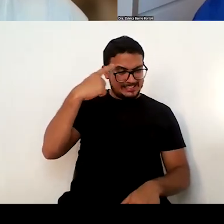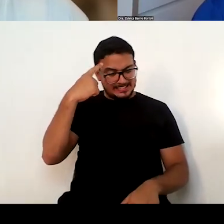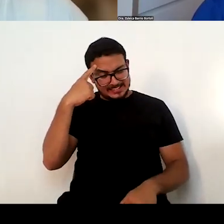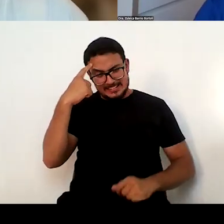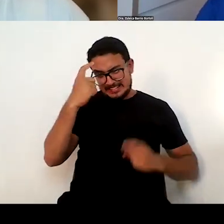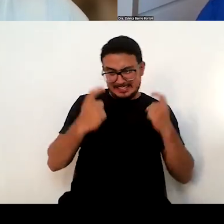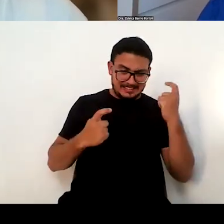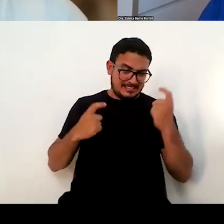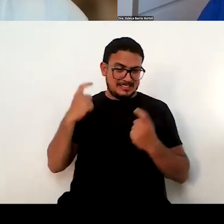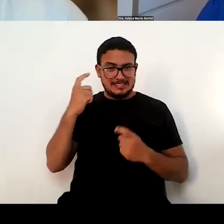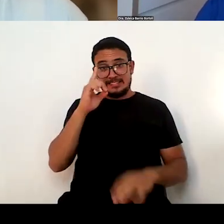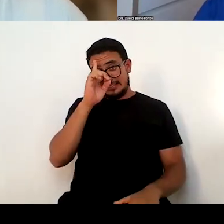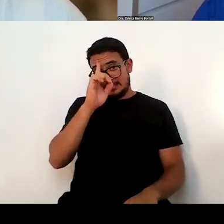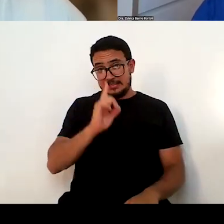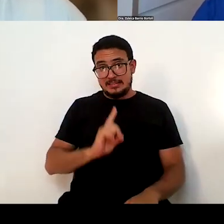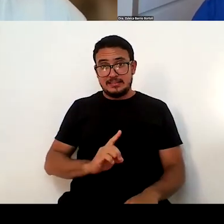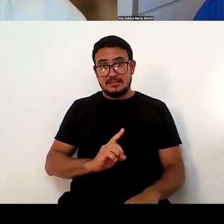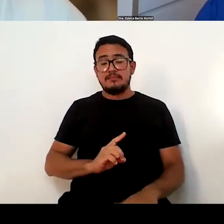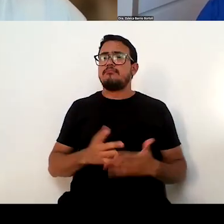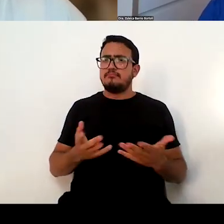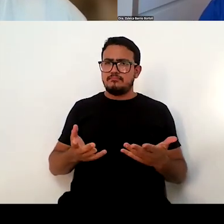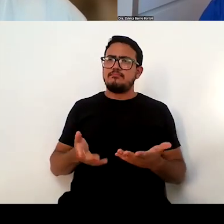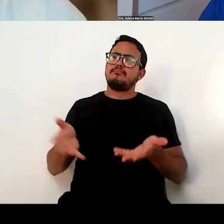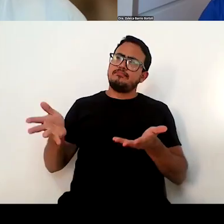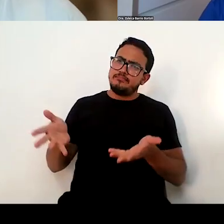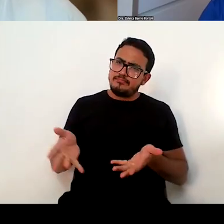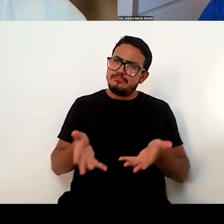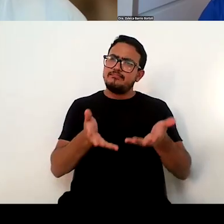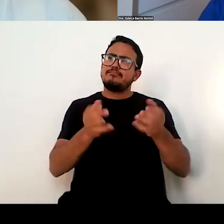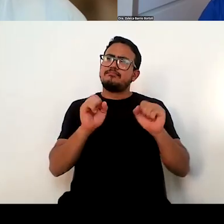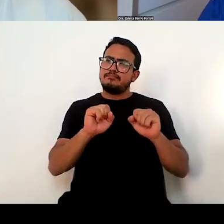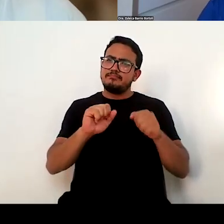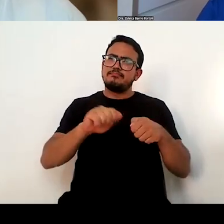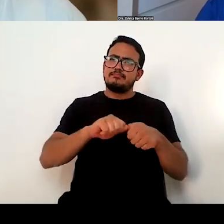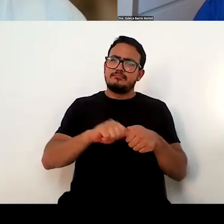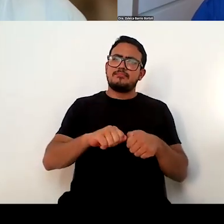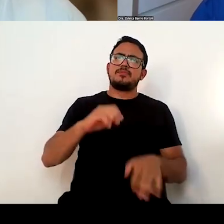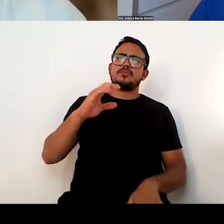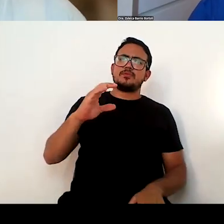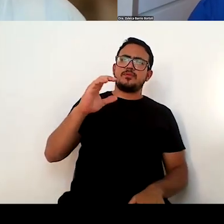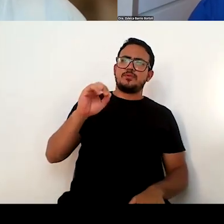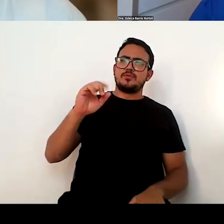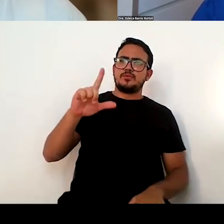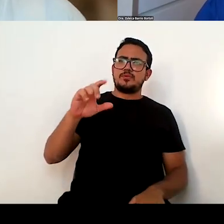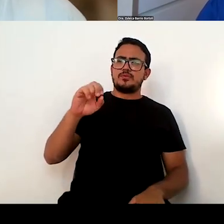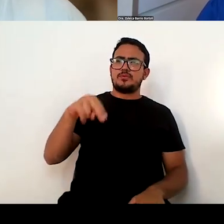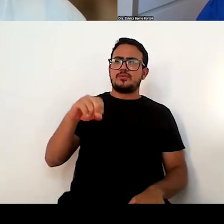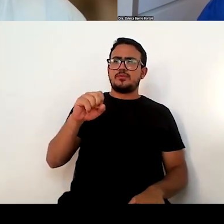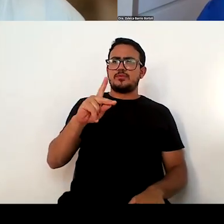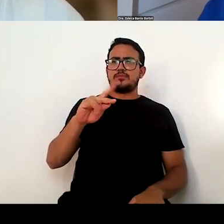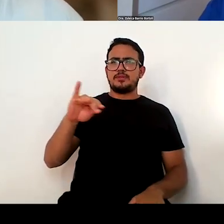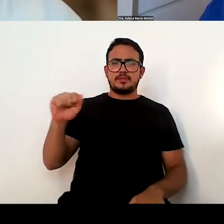preocupado, entra em depressão. Esses pacientes podem se beneficiar realmente de uma colonoscopia, mesmo com menos de 45 anos,